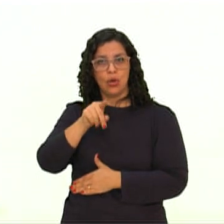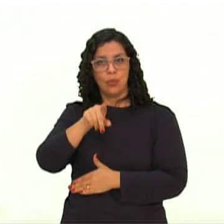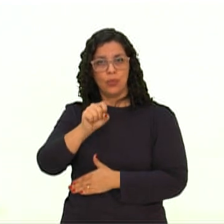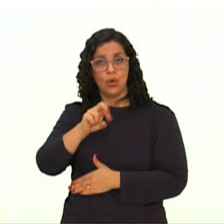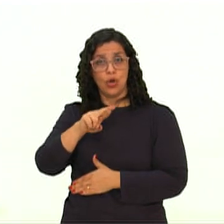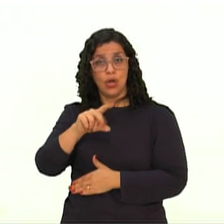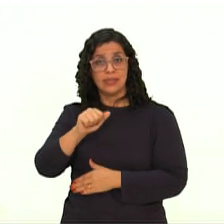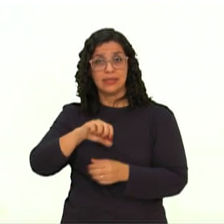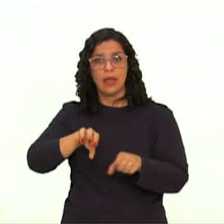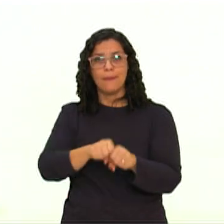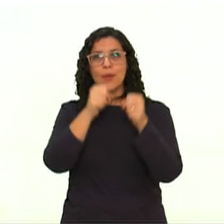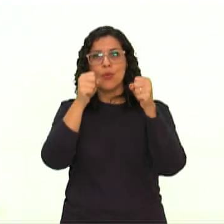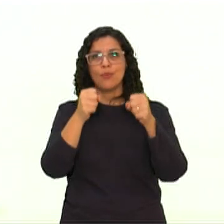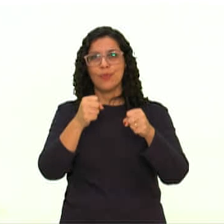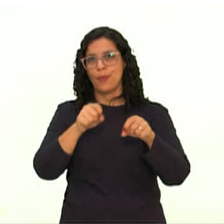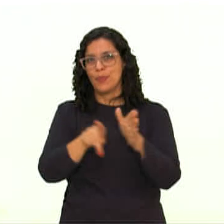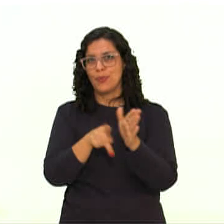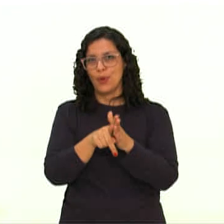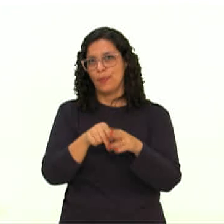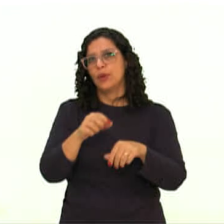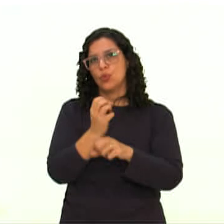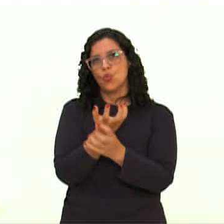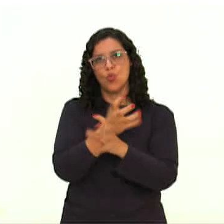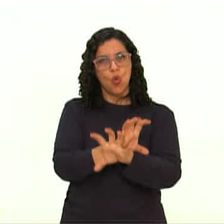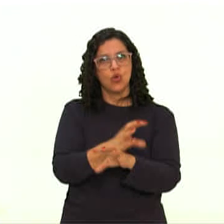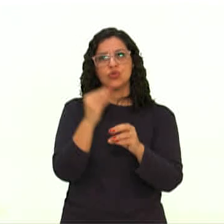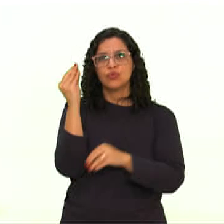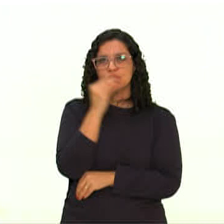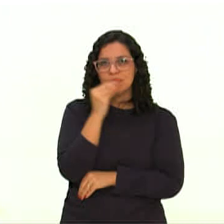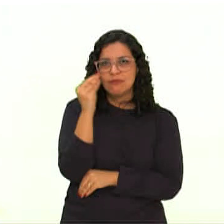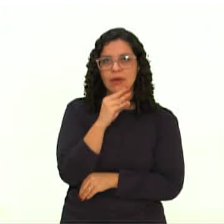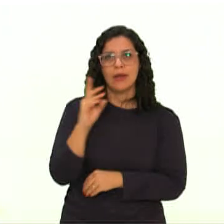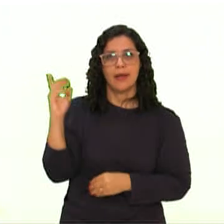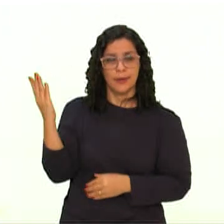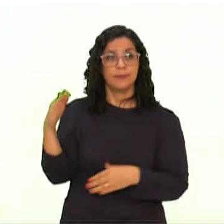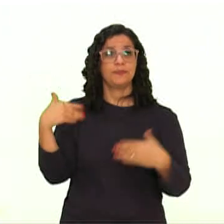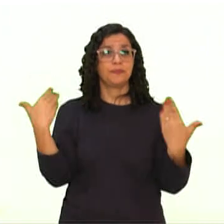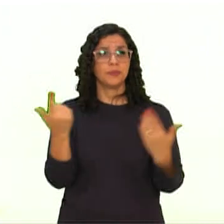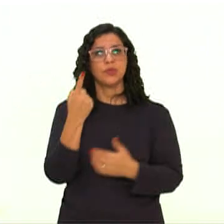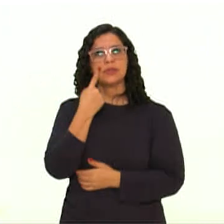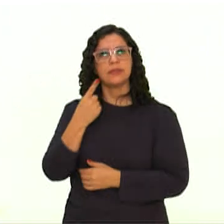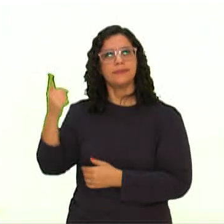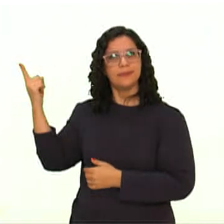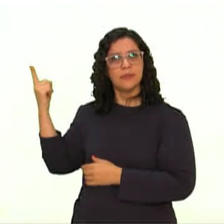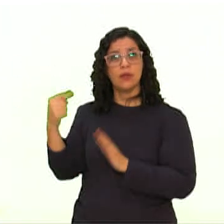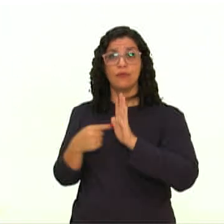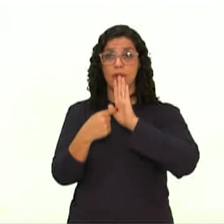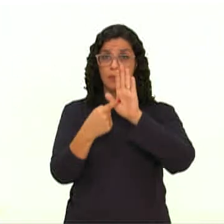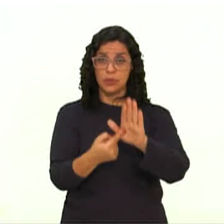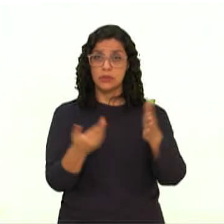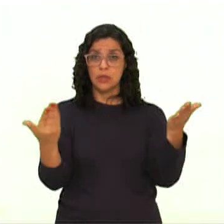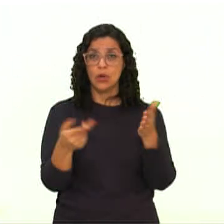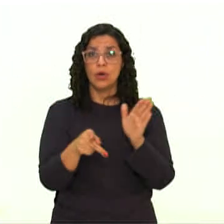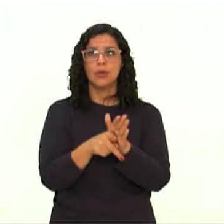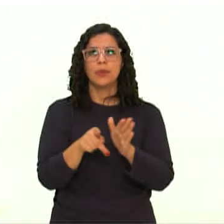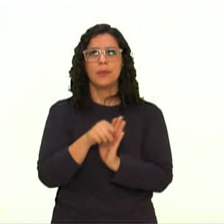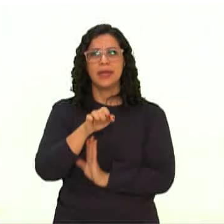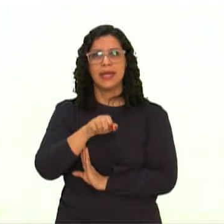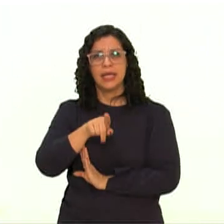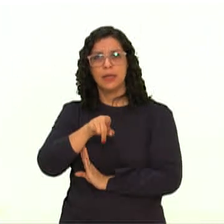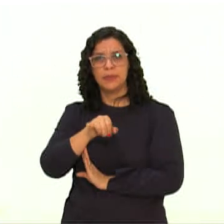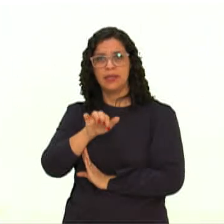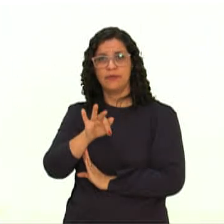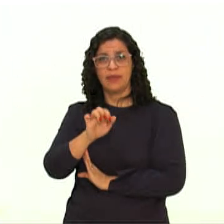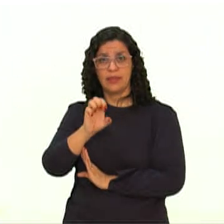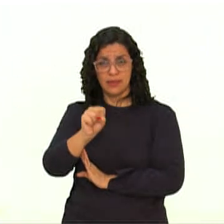a destruir a chamada matriz óssea. Muito bem, gente, nós temos aqui esse esqueminha que vai mostrar para vocês a epífise. O que